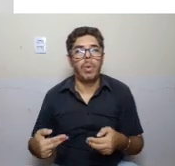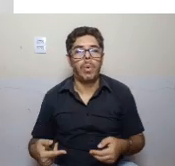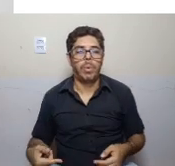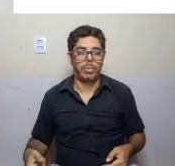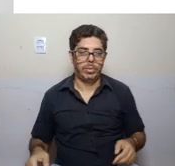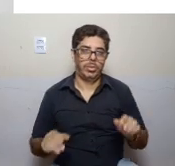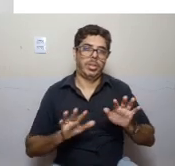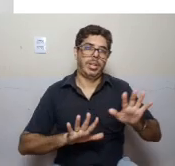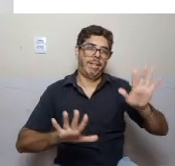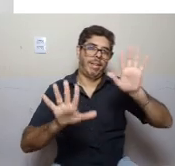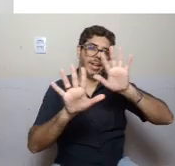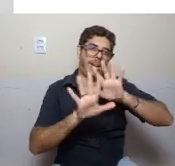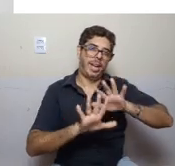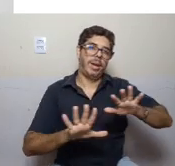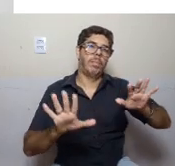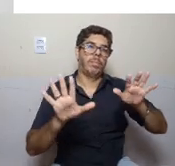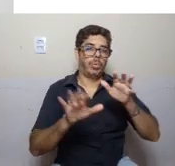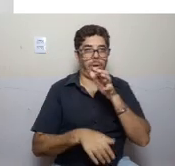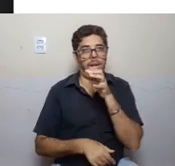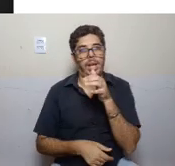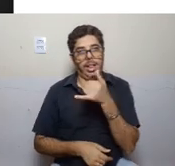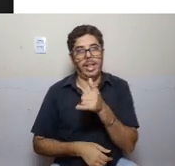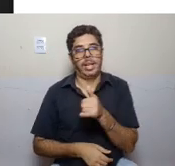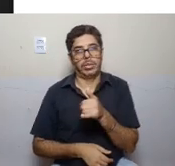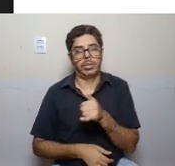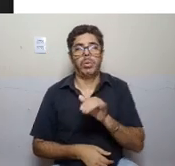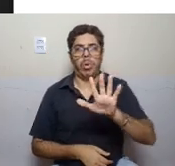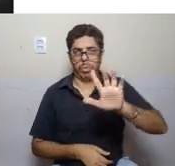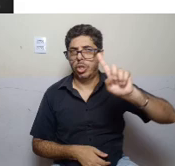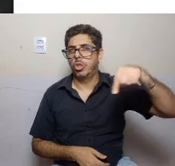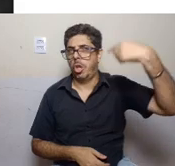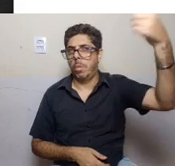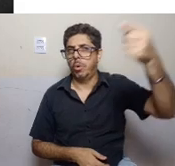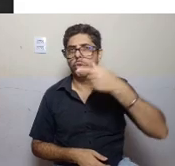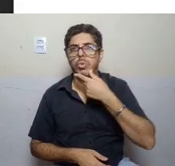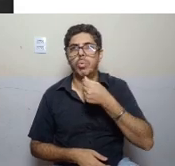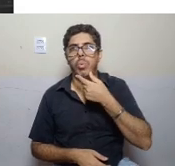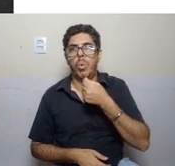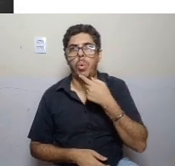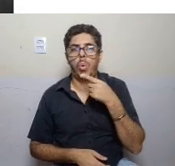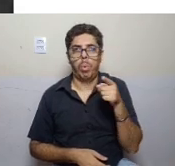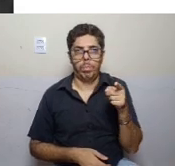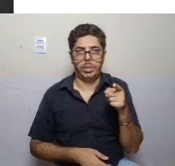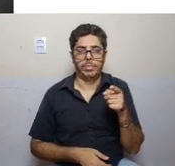elétricos. Isso só seria possível décadas mais tarde, e mais adiante eu vou mostrar que